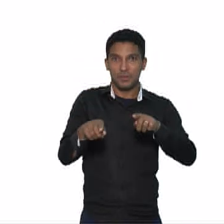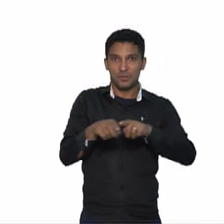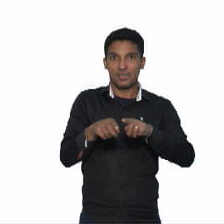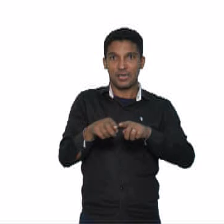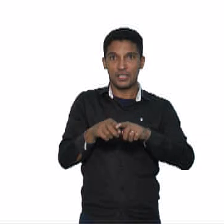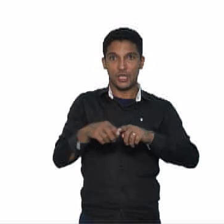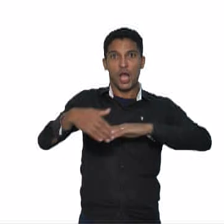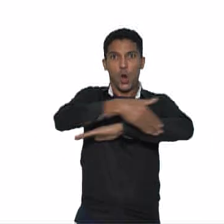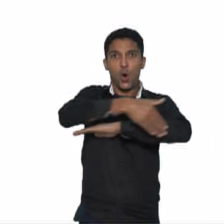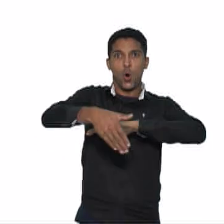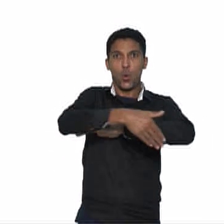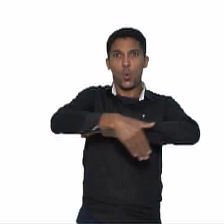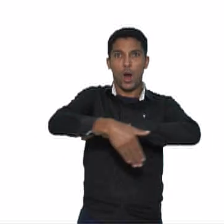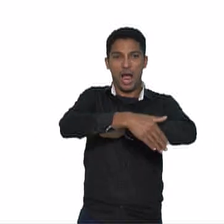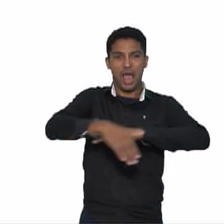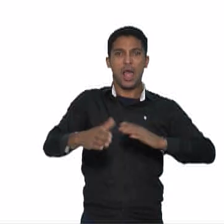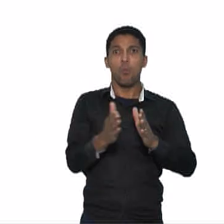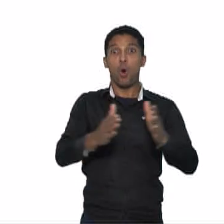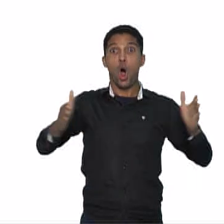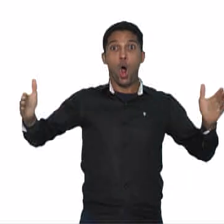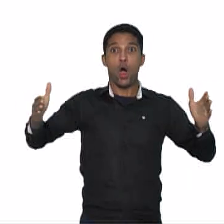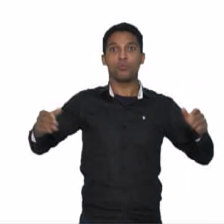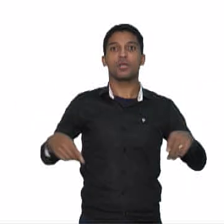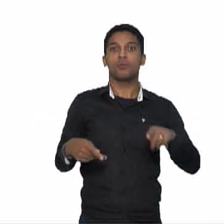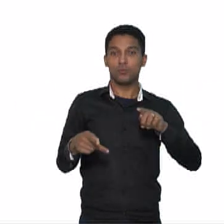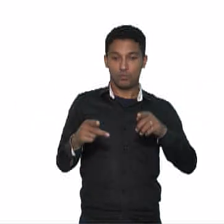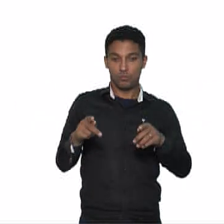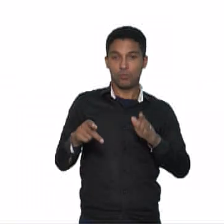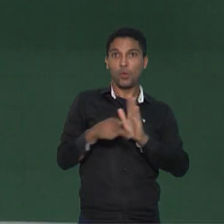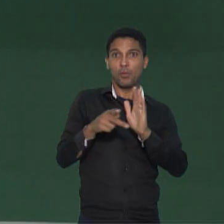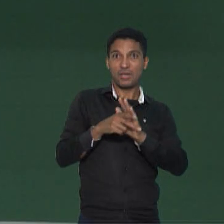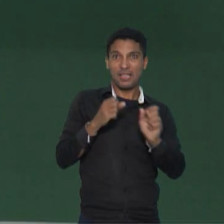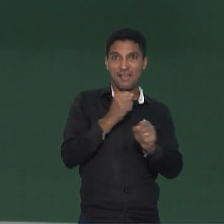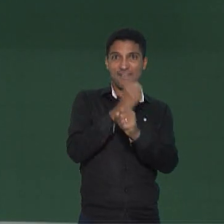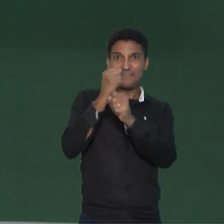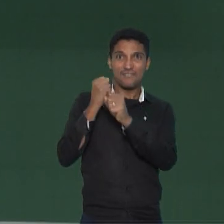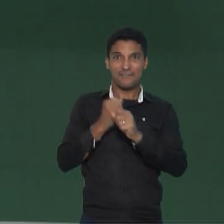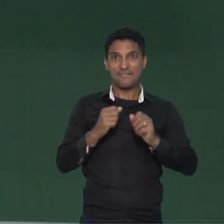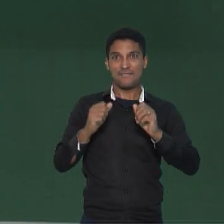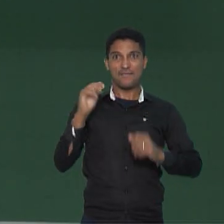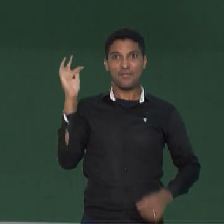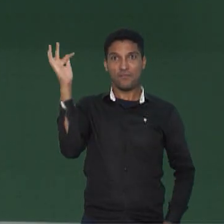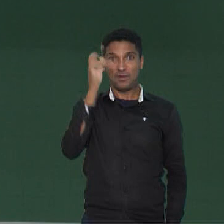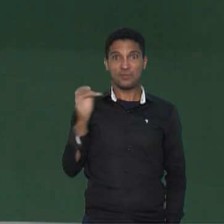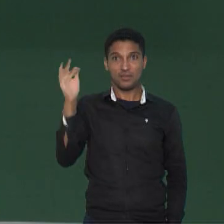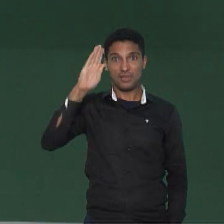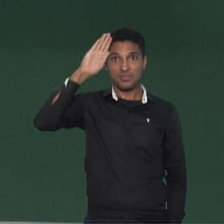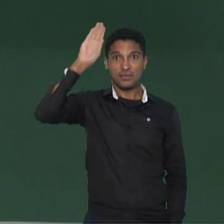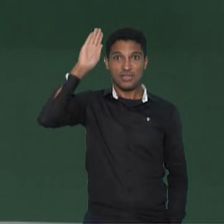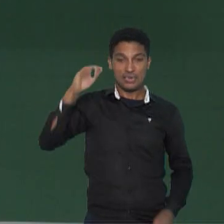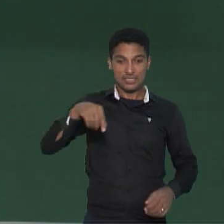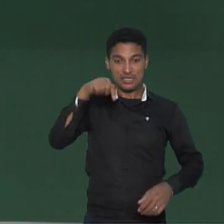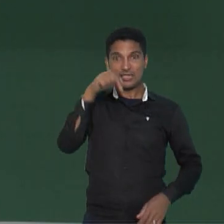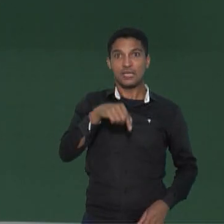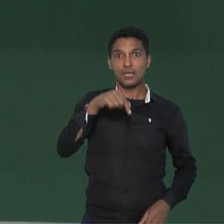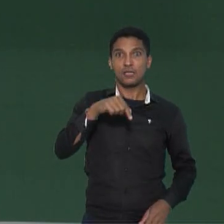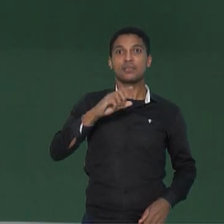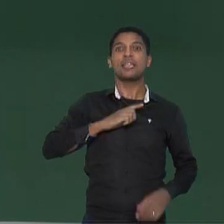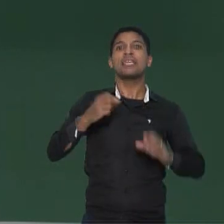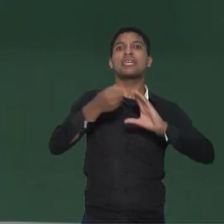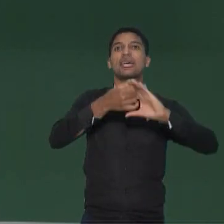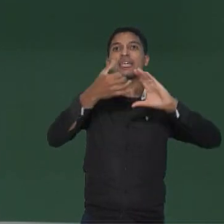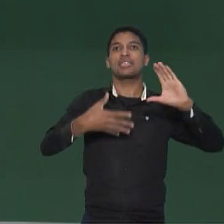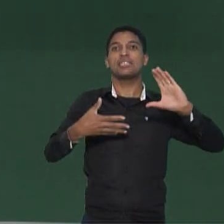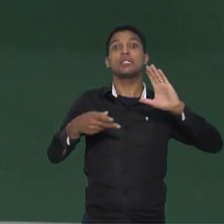abrigar os edifícios públicos de academias e universidades. São até hoje, tá? As grandes universidades europeias, principalmente ali na França, ela tem essa